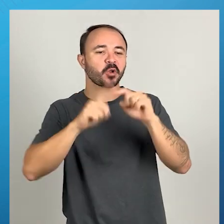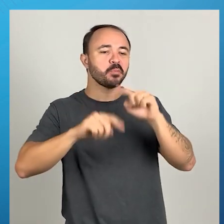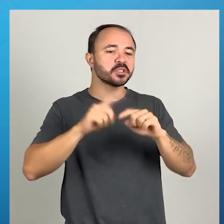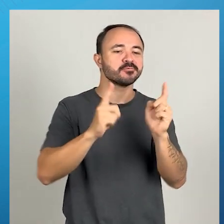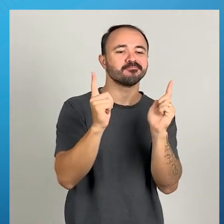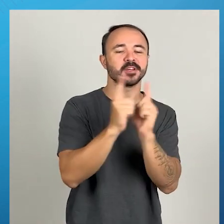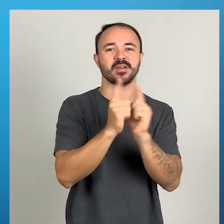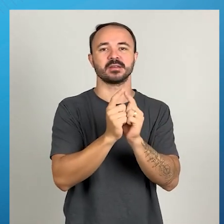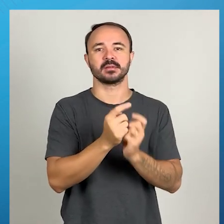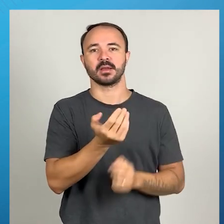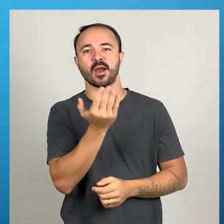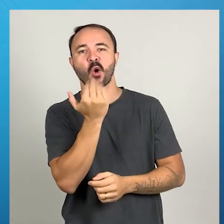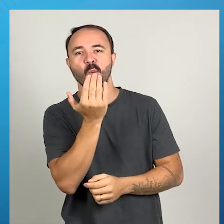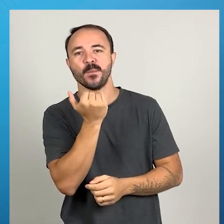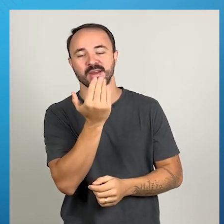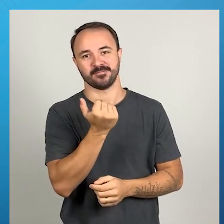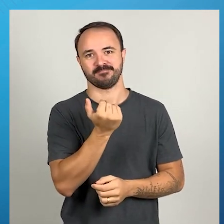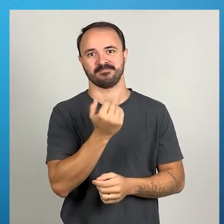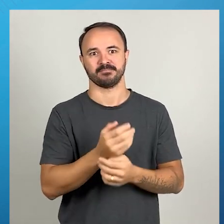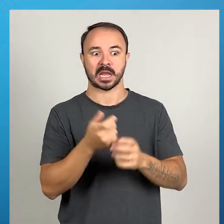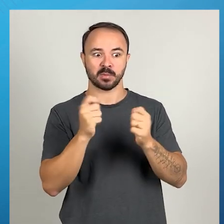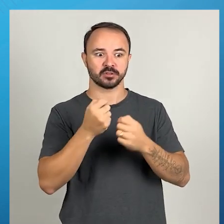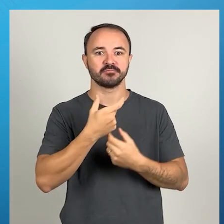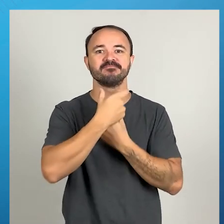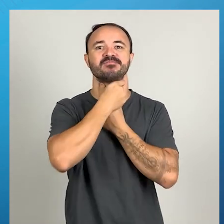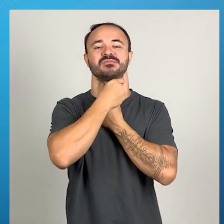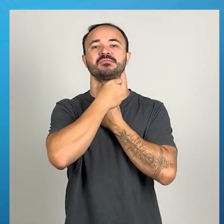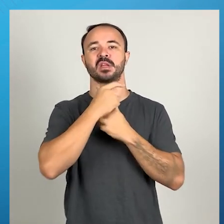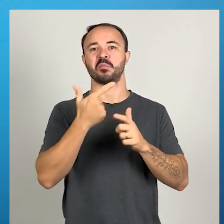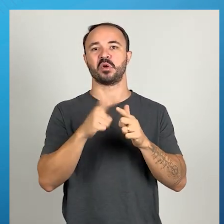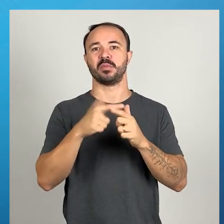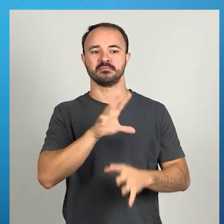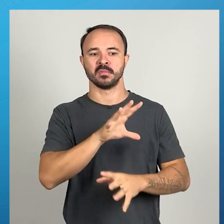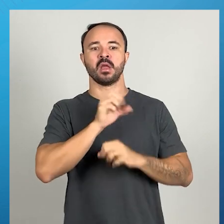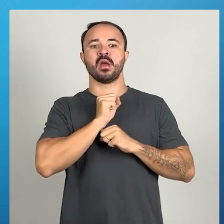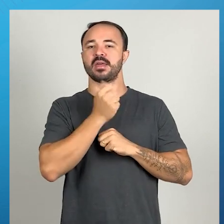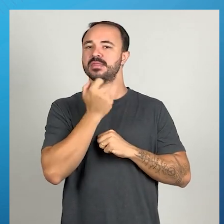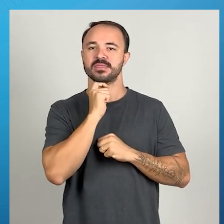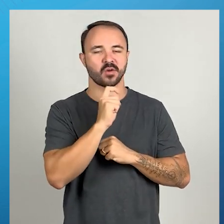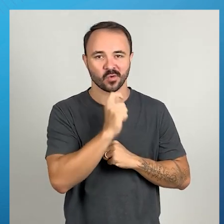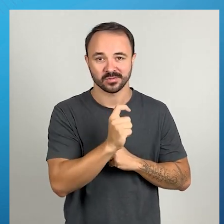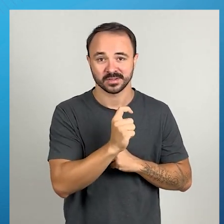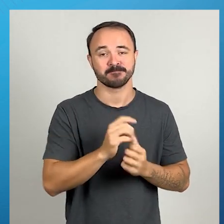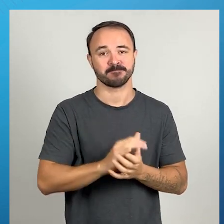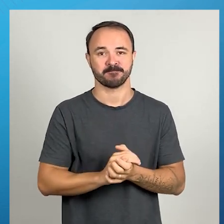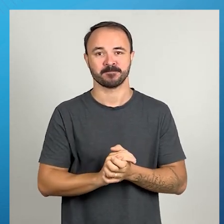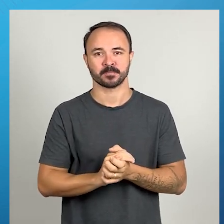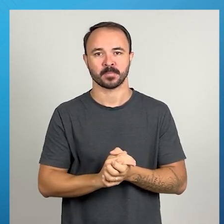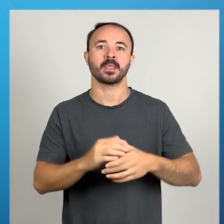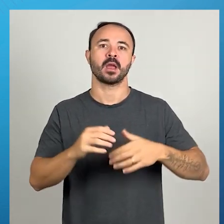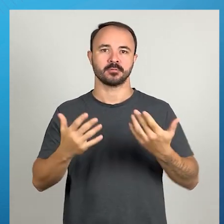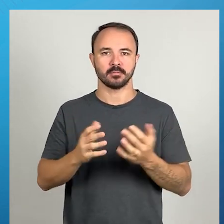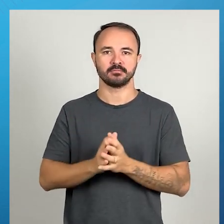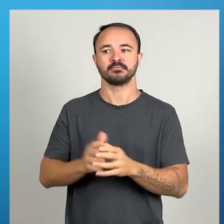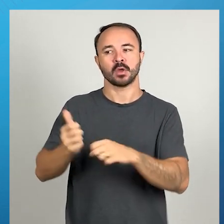por isso a supervisão de um adulto ali de forma constante é fundamental. Os conselhos dos